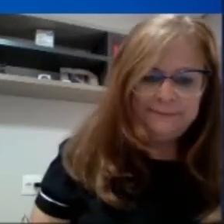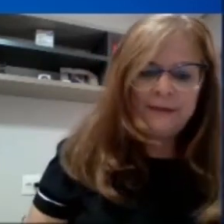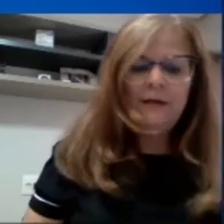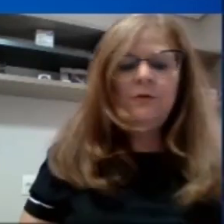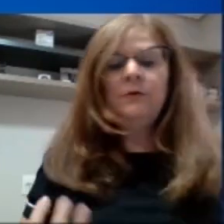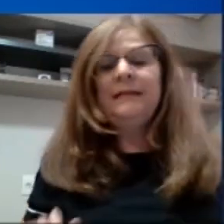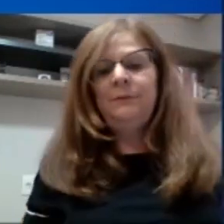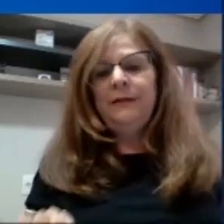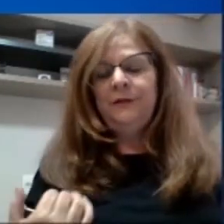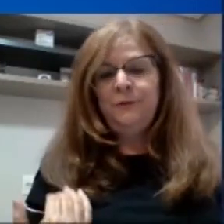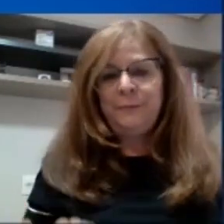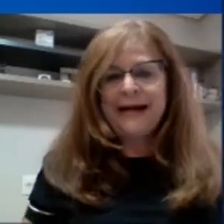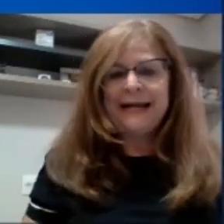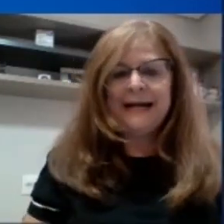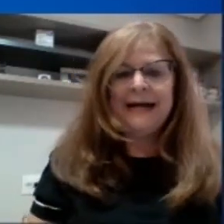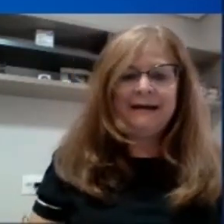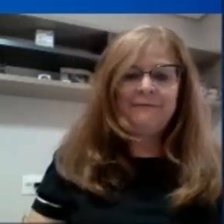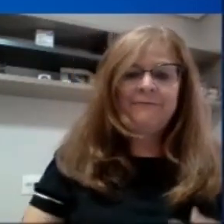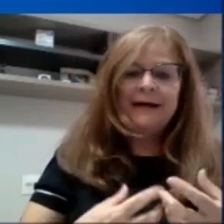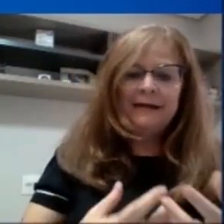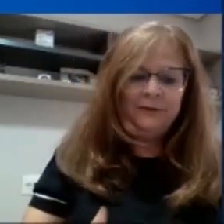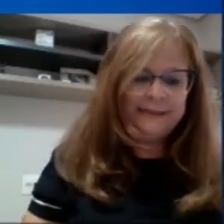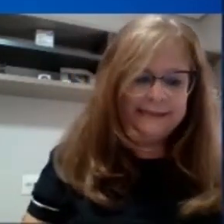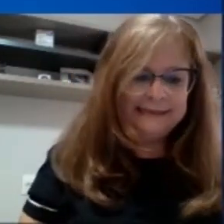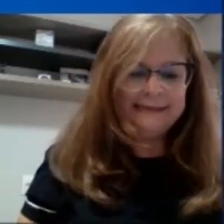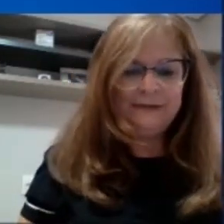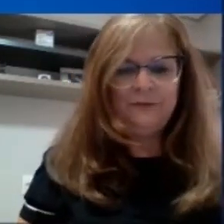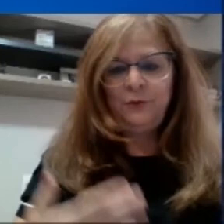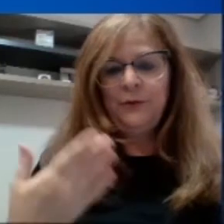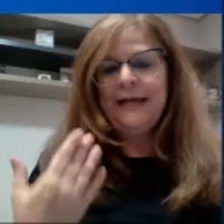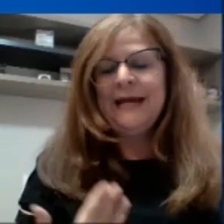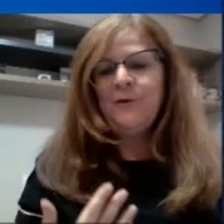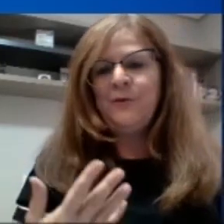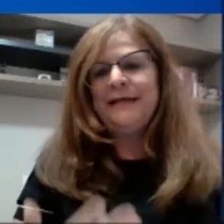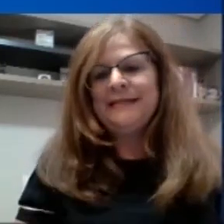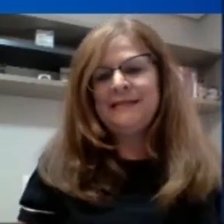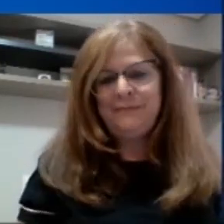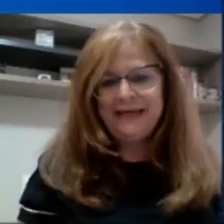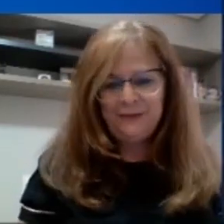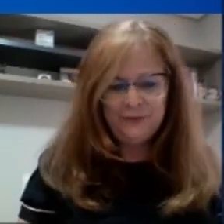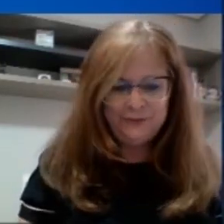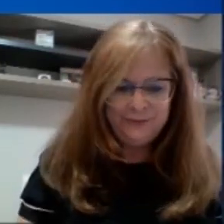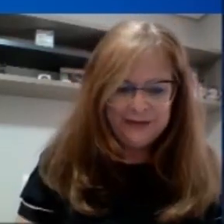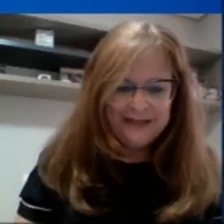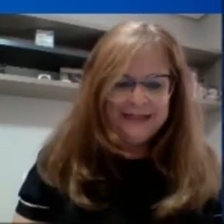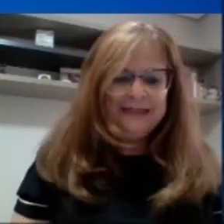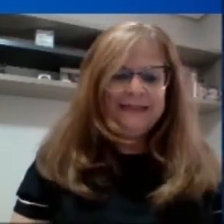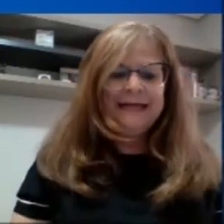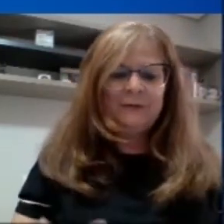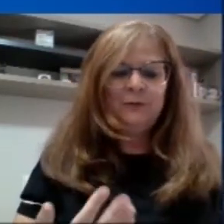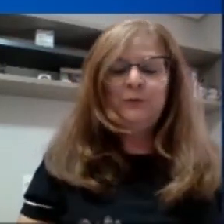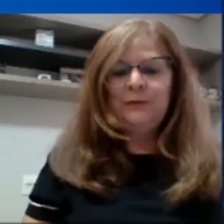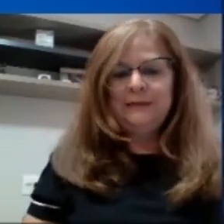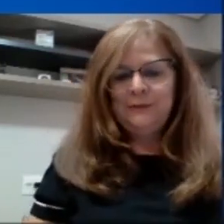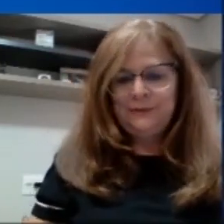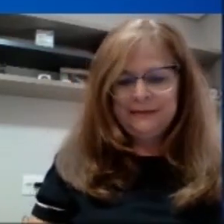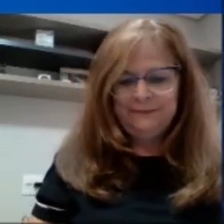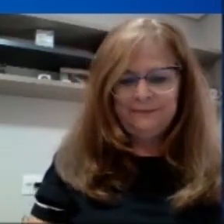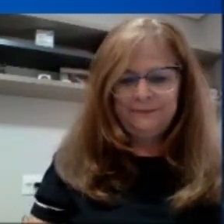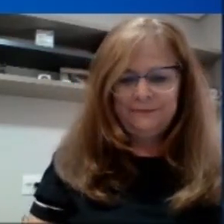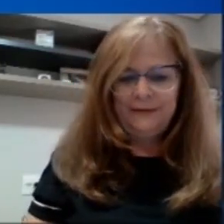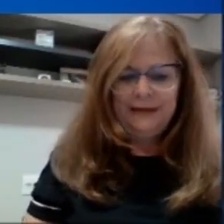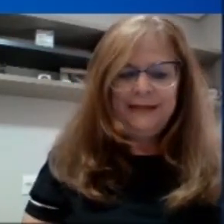ouvintes, contribuindo para a valorização e o reconhecimento da cultura